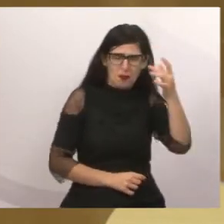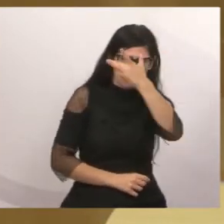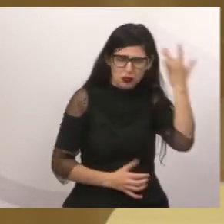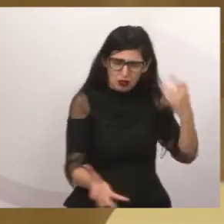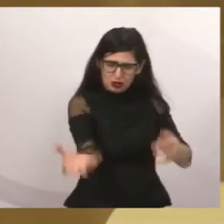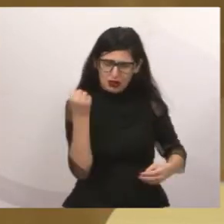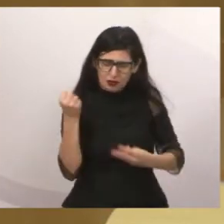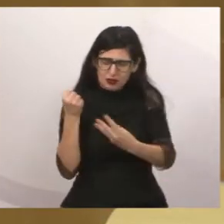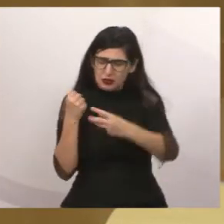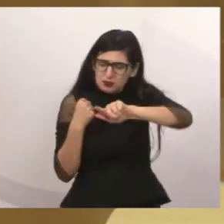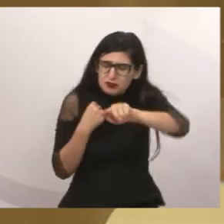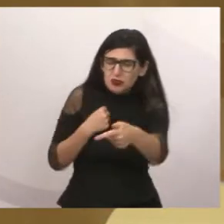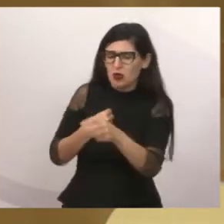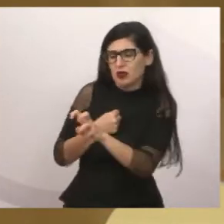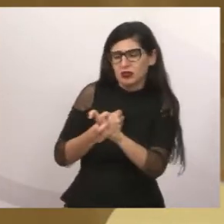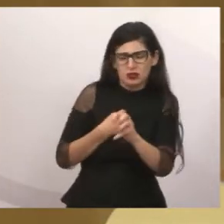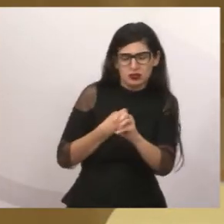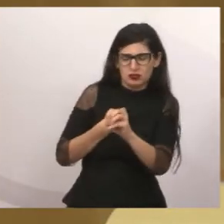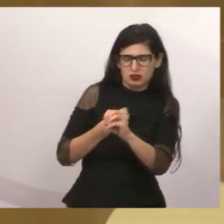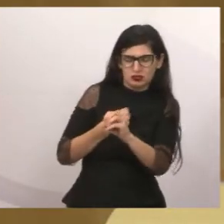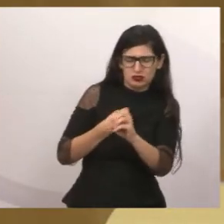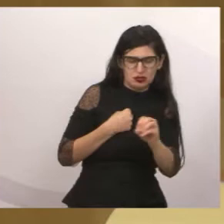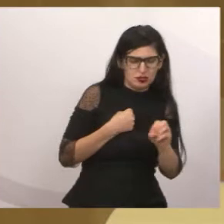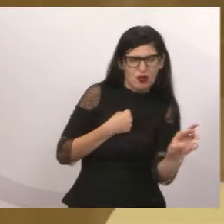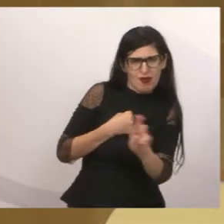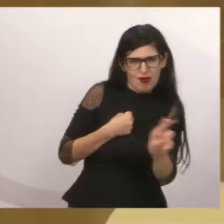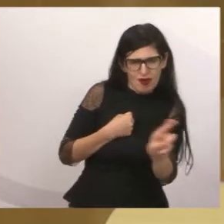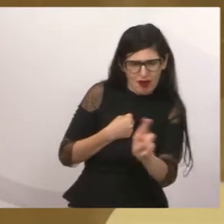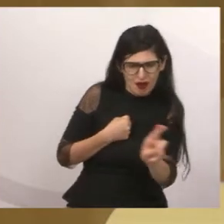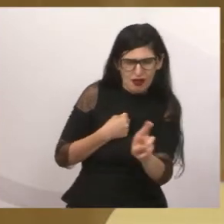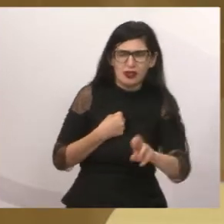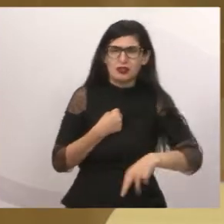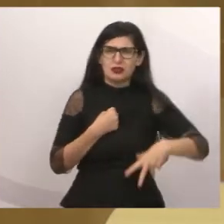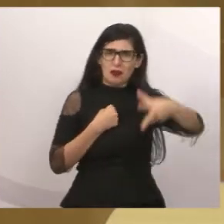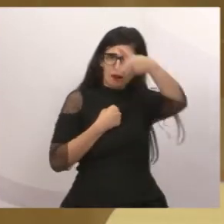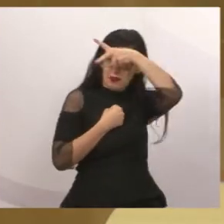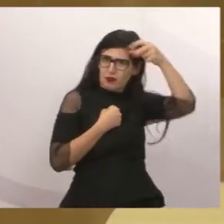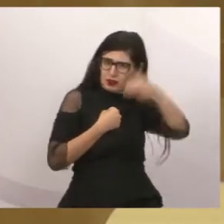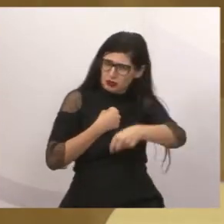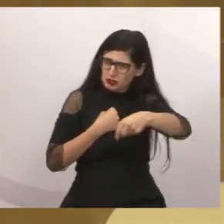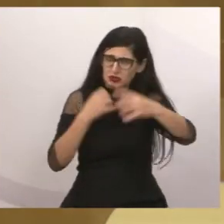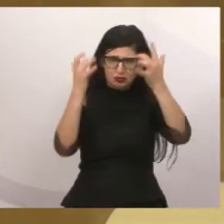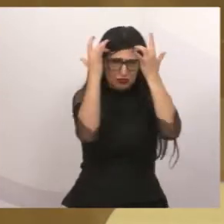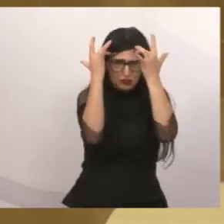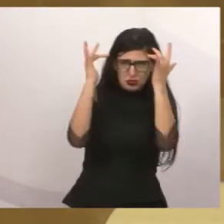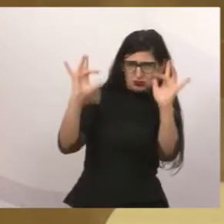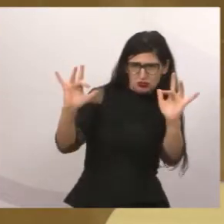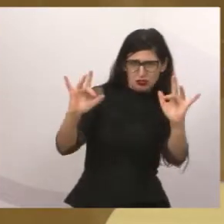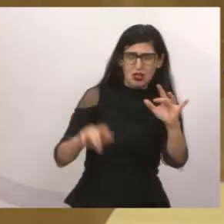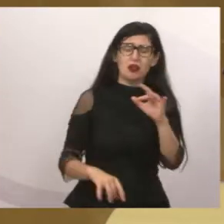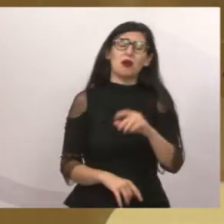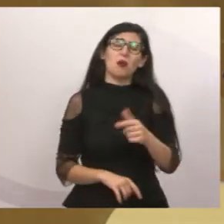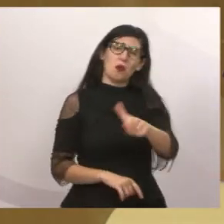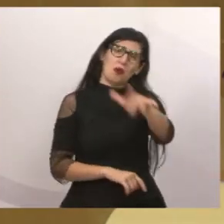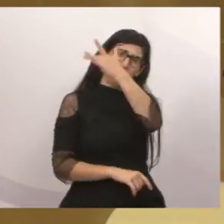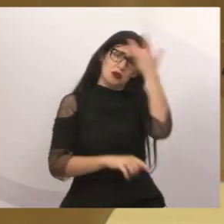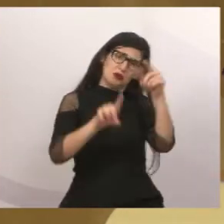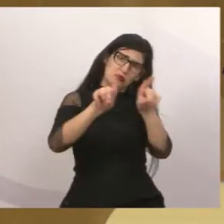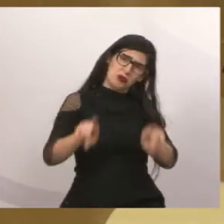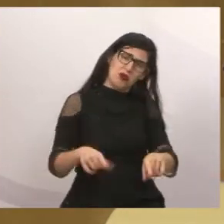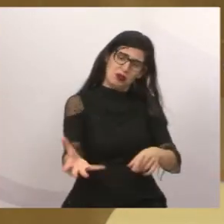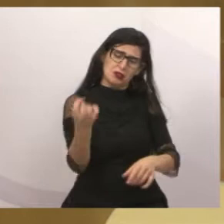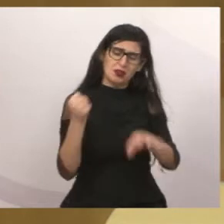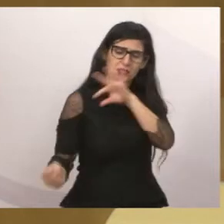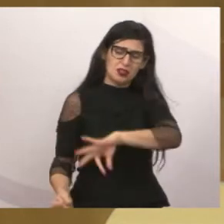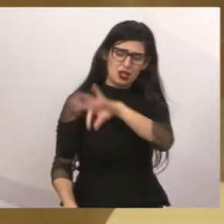3.500. Eu não sei qual vai ser a média da prefeitura com aqui, mas por conta dessa legislação de